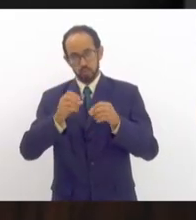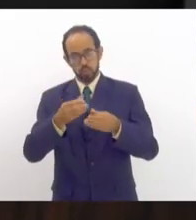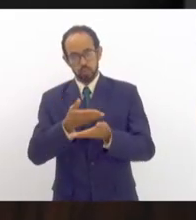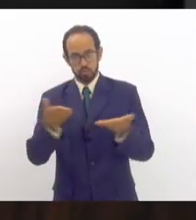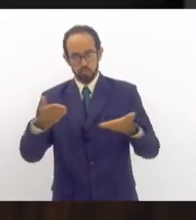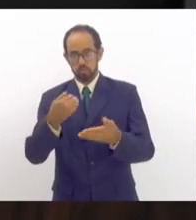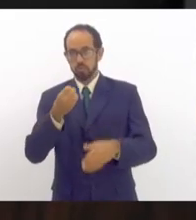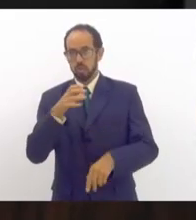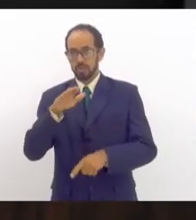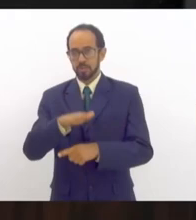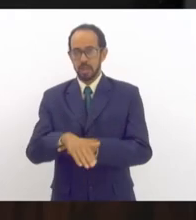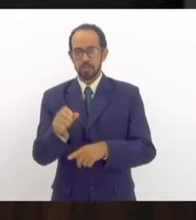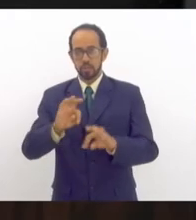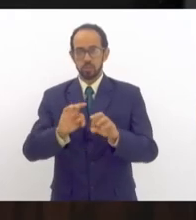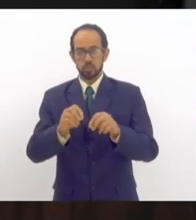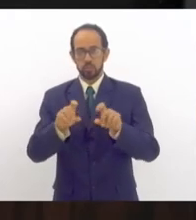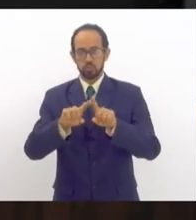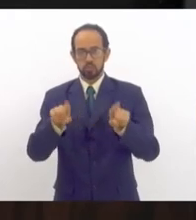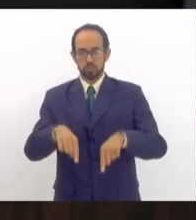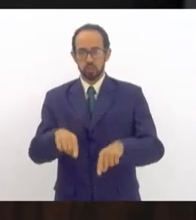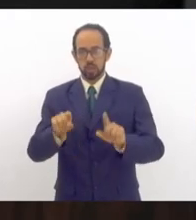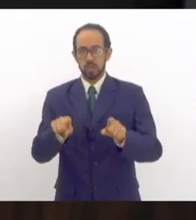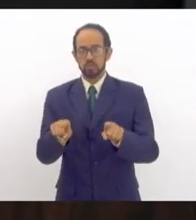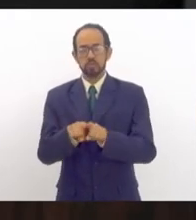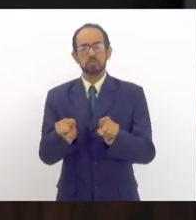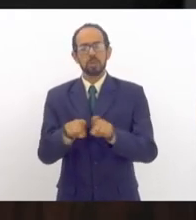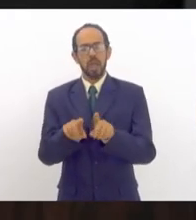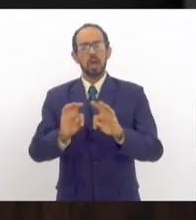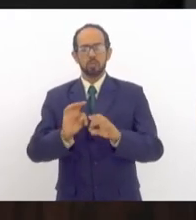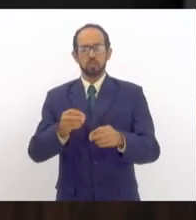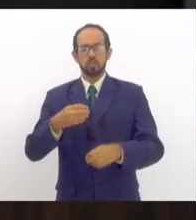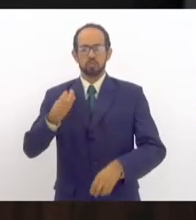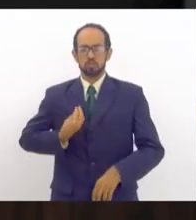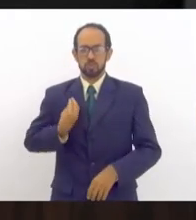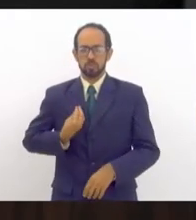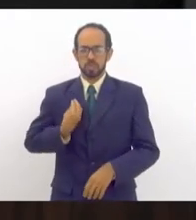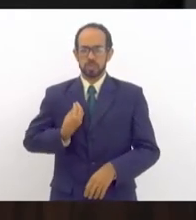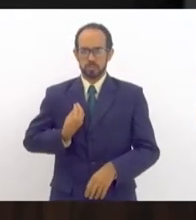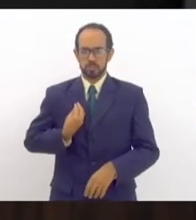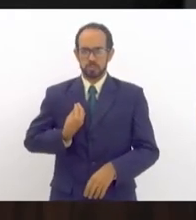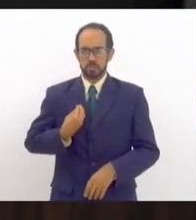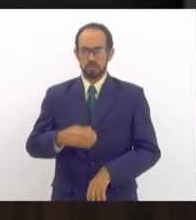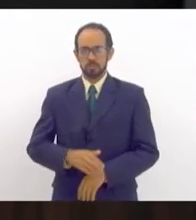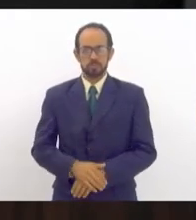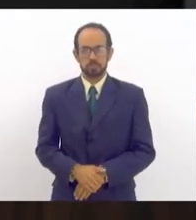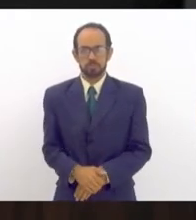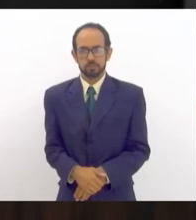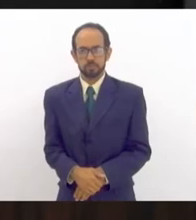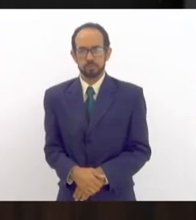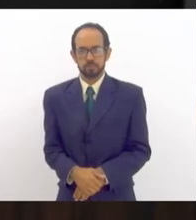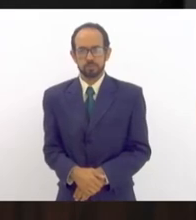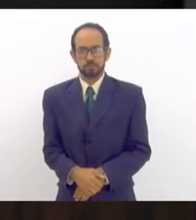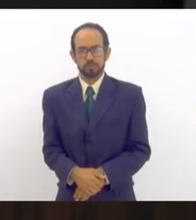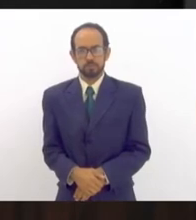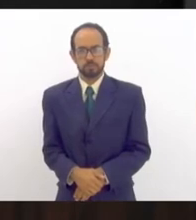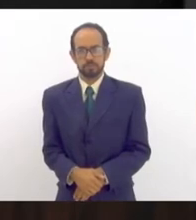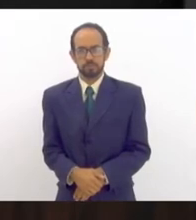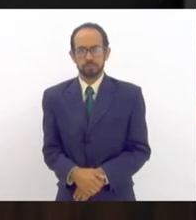boa tarde a todos servidores Boa tarde a todos os presentes aqui tá